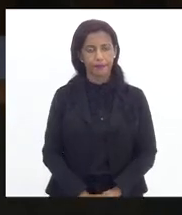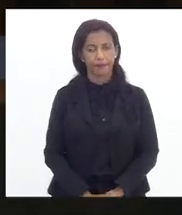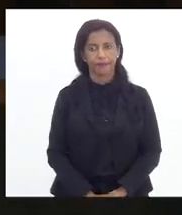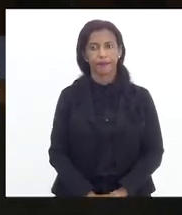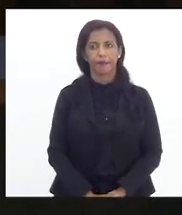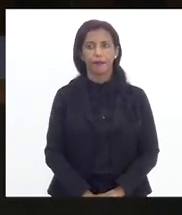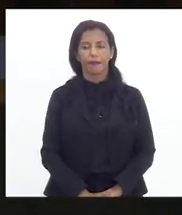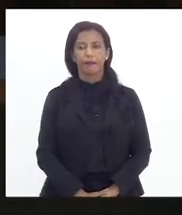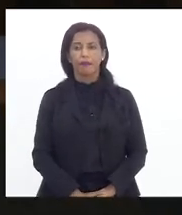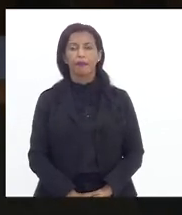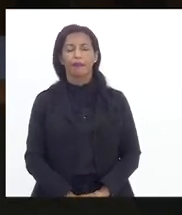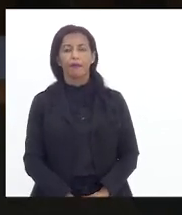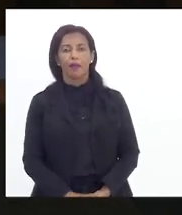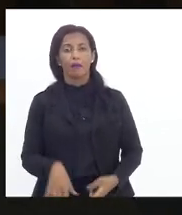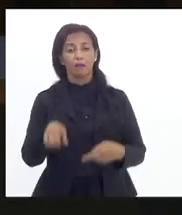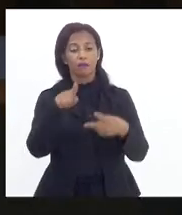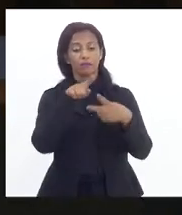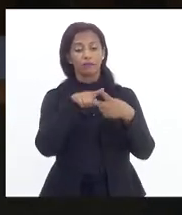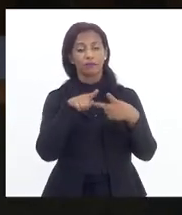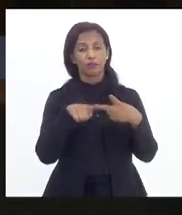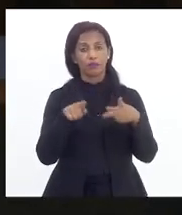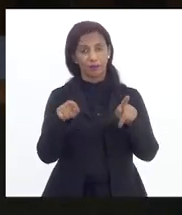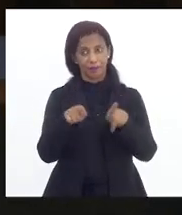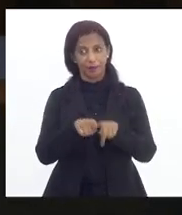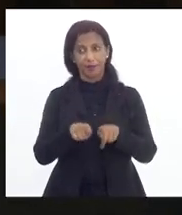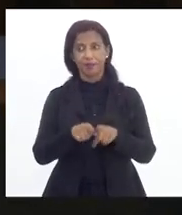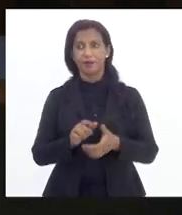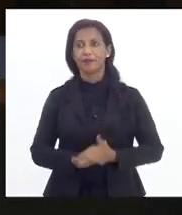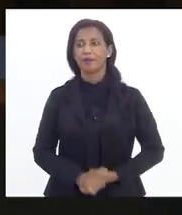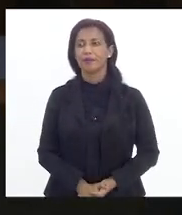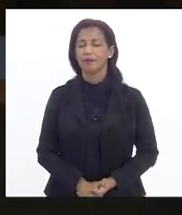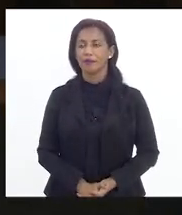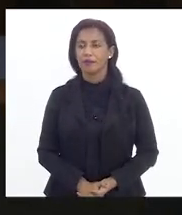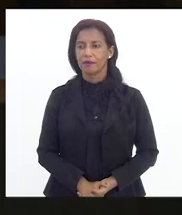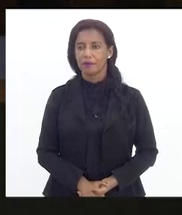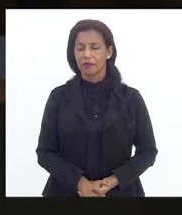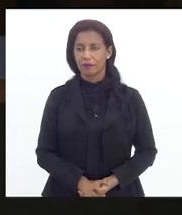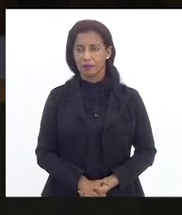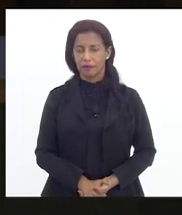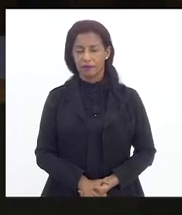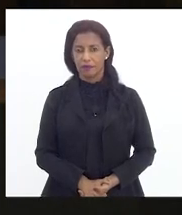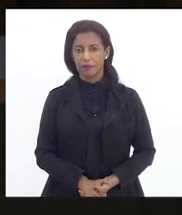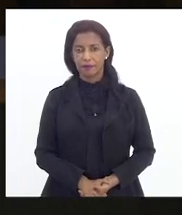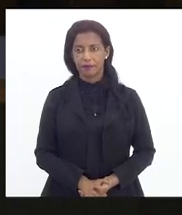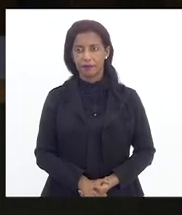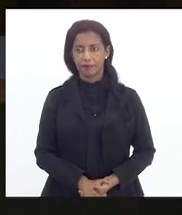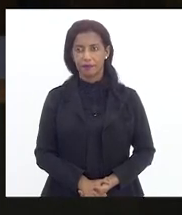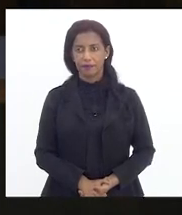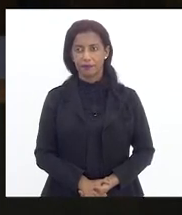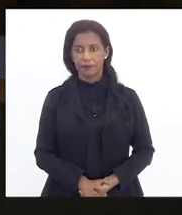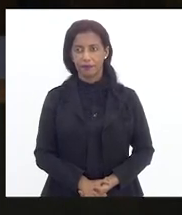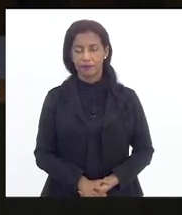É mas tu é rápido os comentários então é a senhora questão de fundo